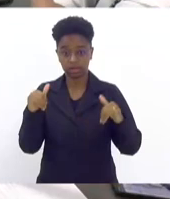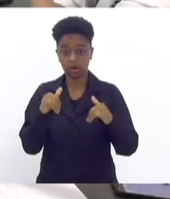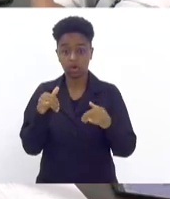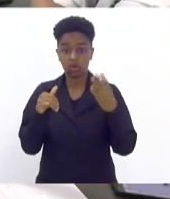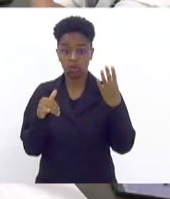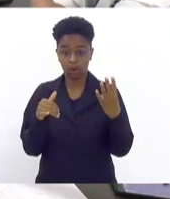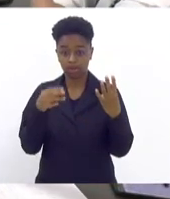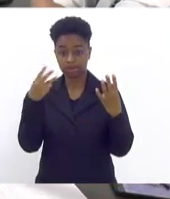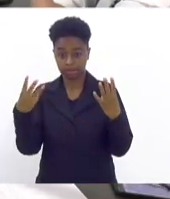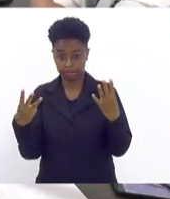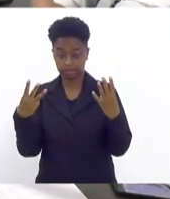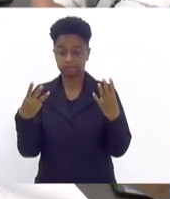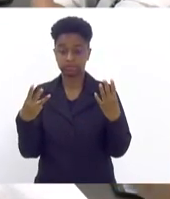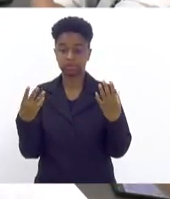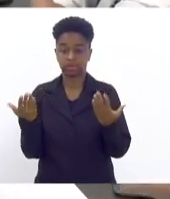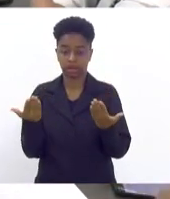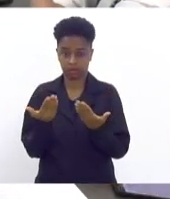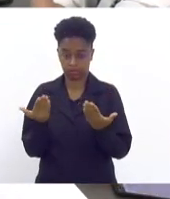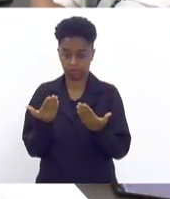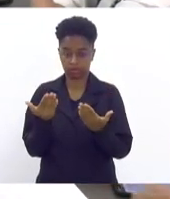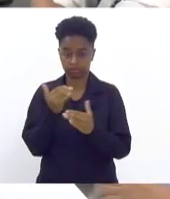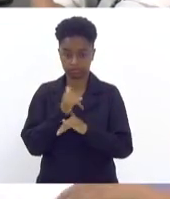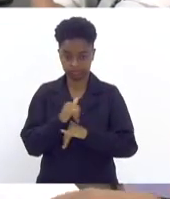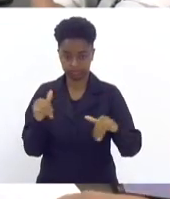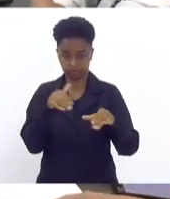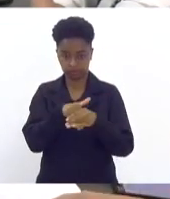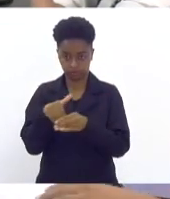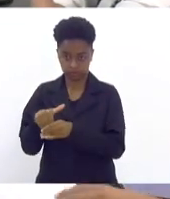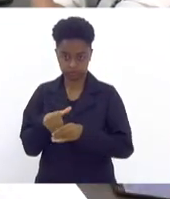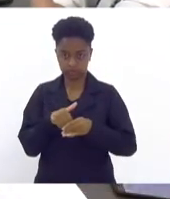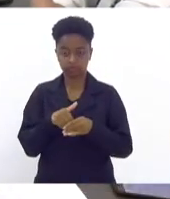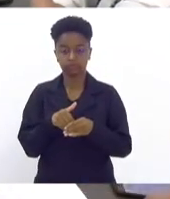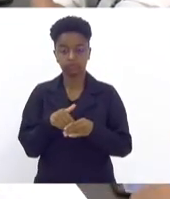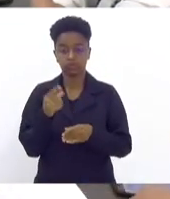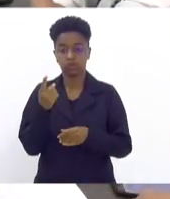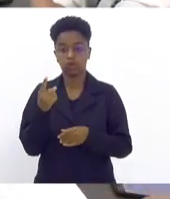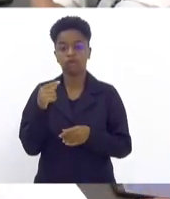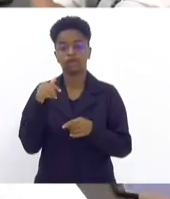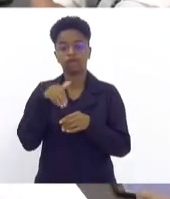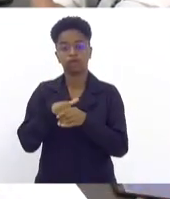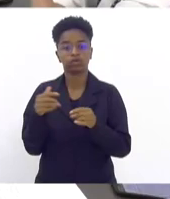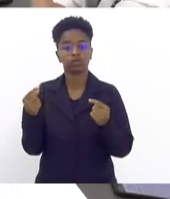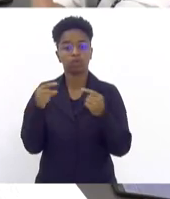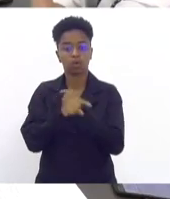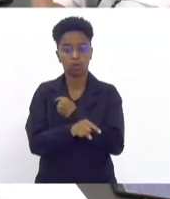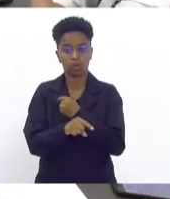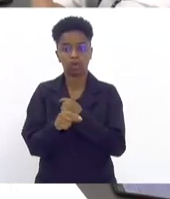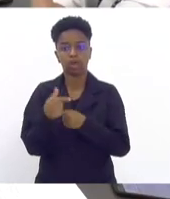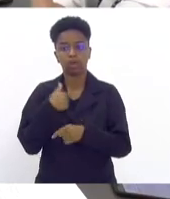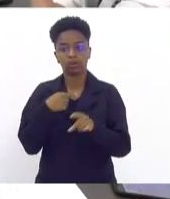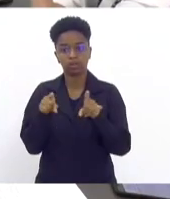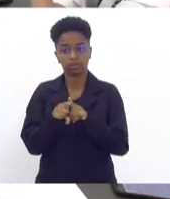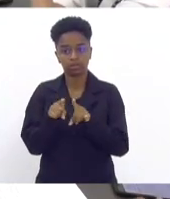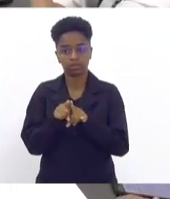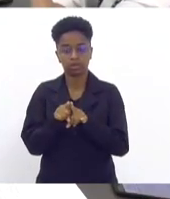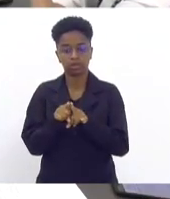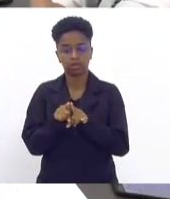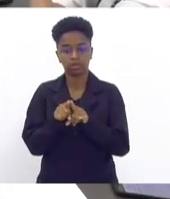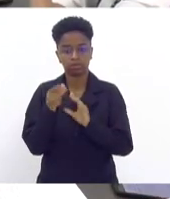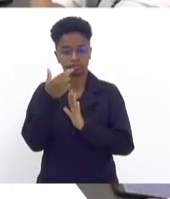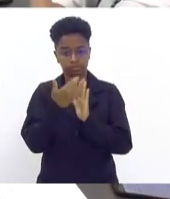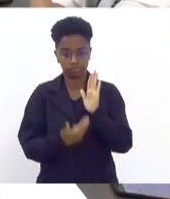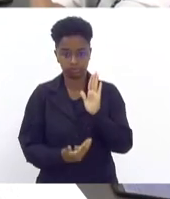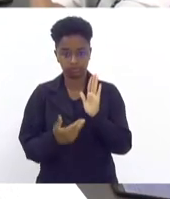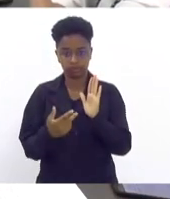4-3, com alteração, deputado Delaroli. O voto divergente e eu me atribuo a relatoria